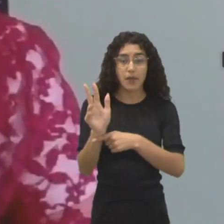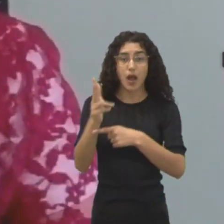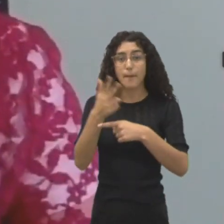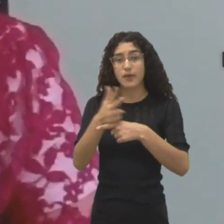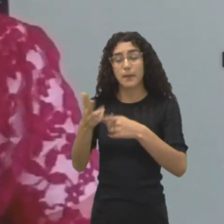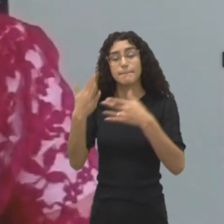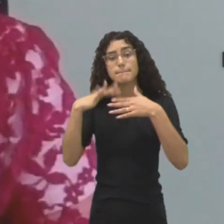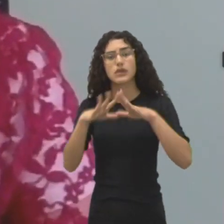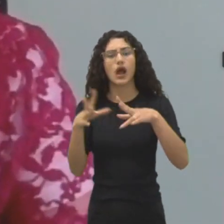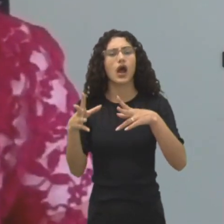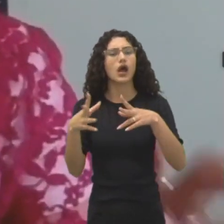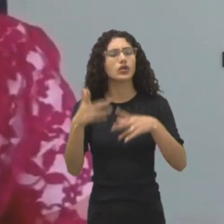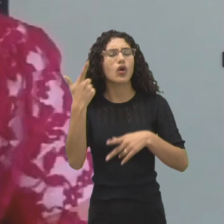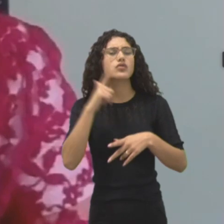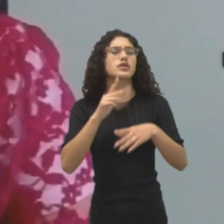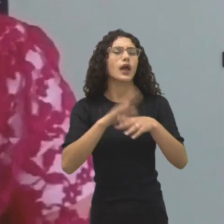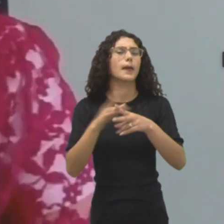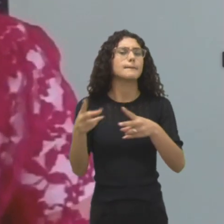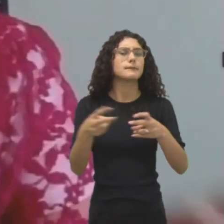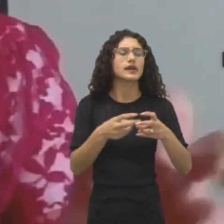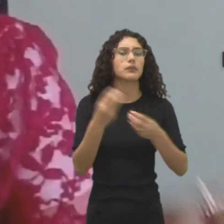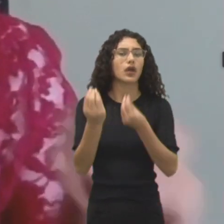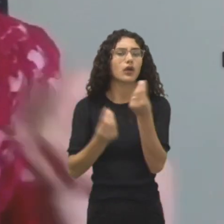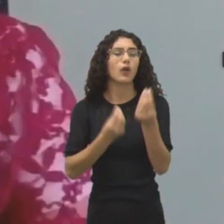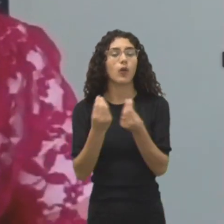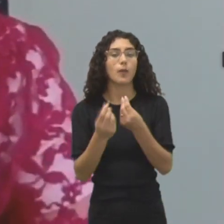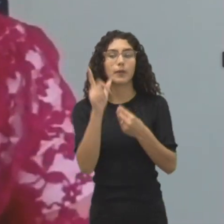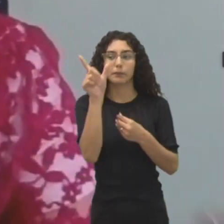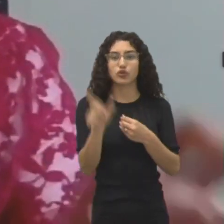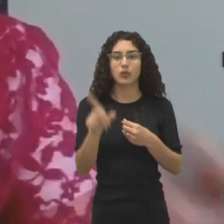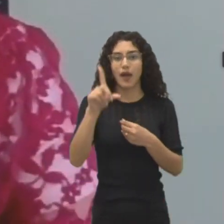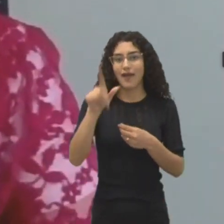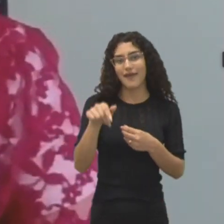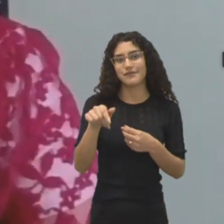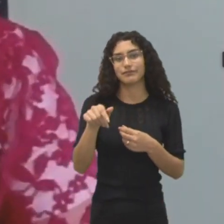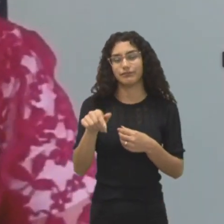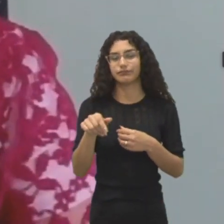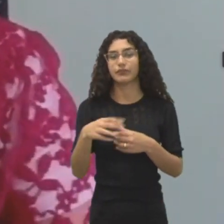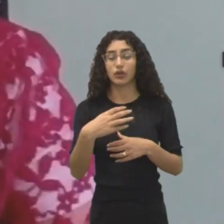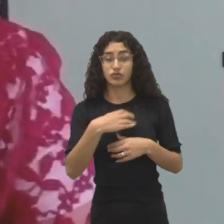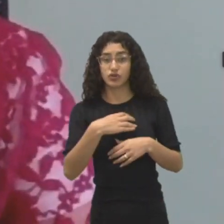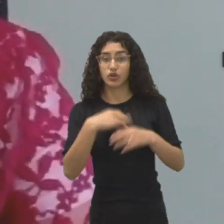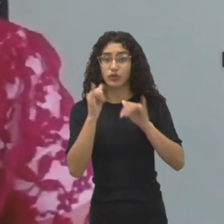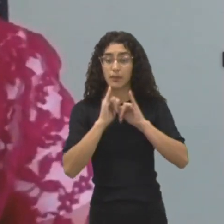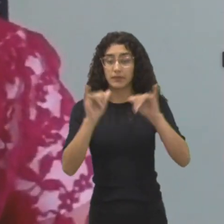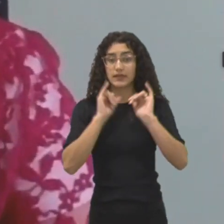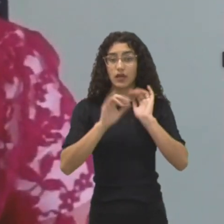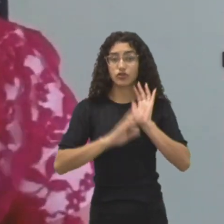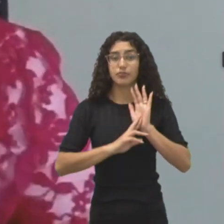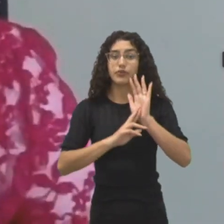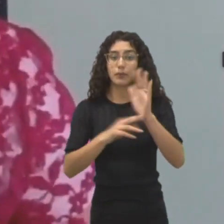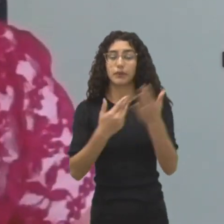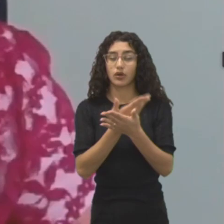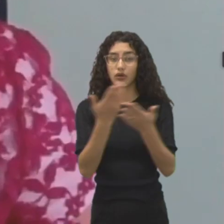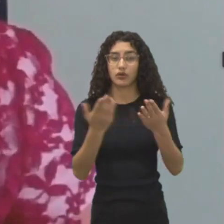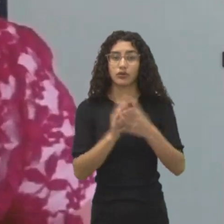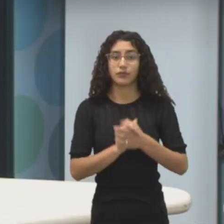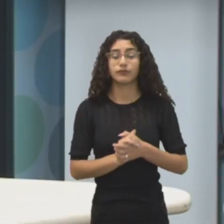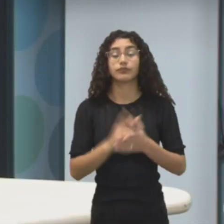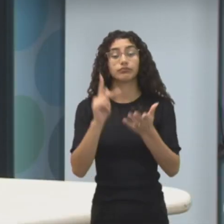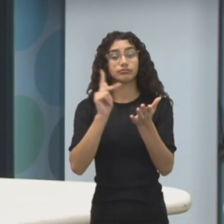gente consegue perceber como elas são pela intencionalidade, pela mensagem que ela deseja passar. Verdade.